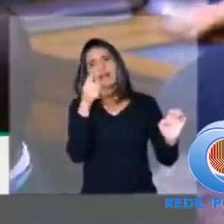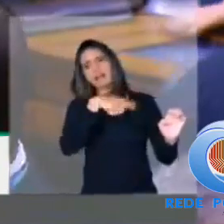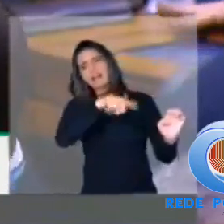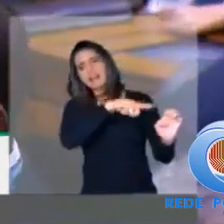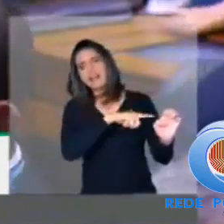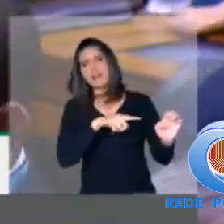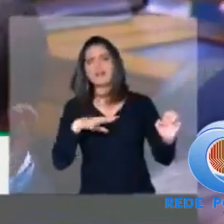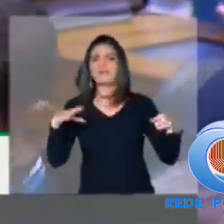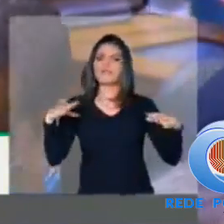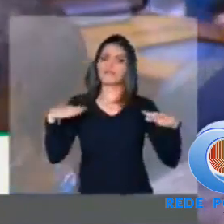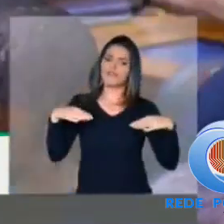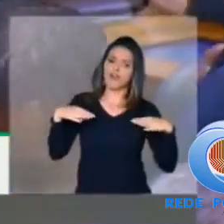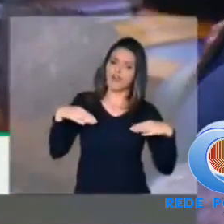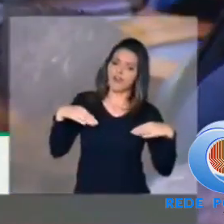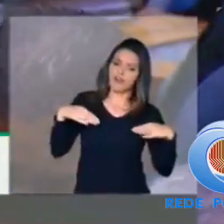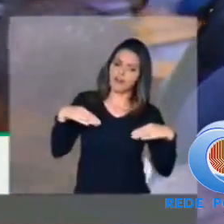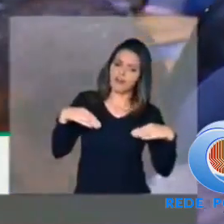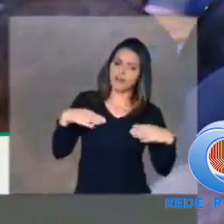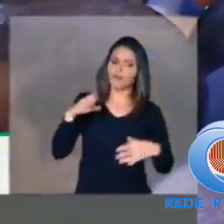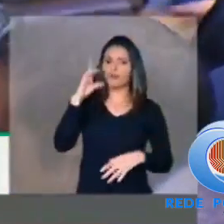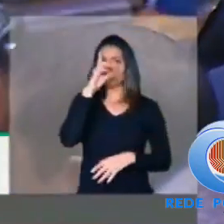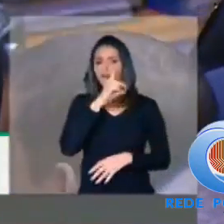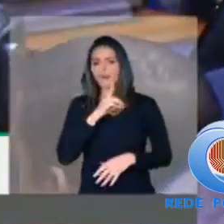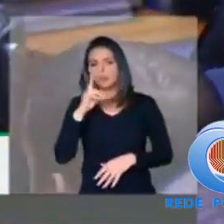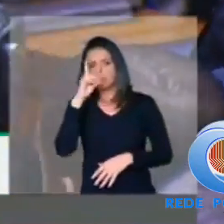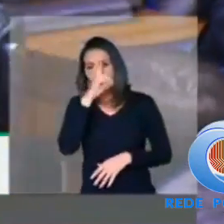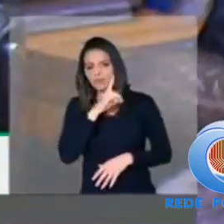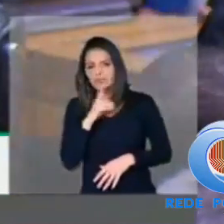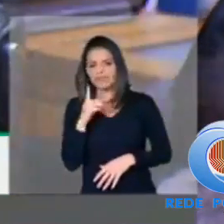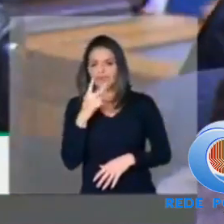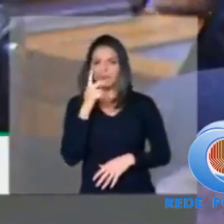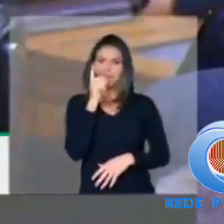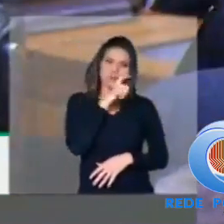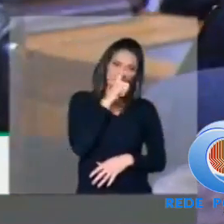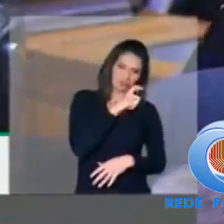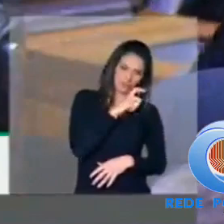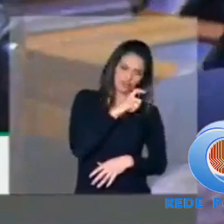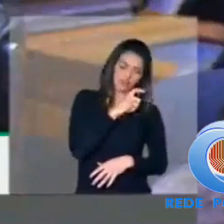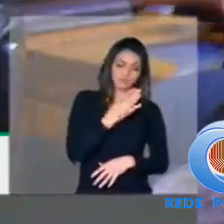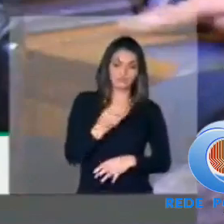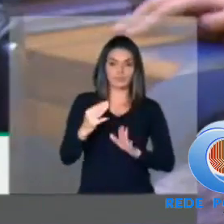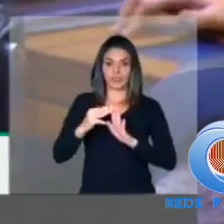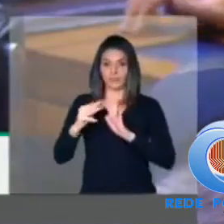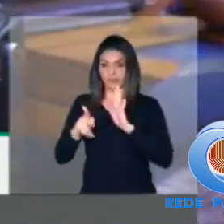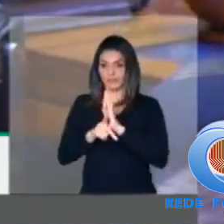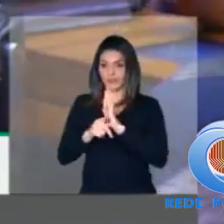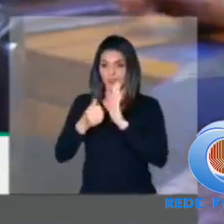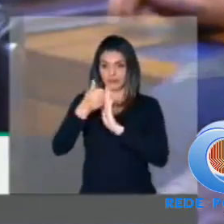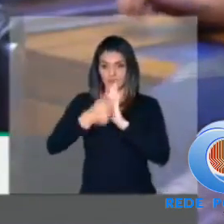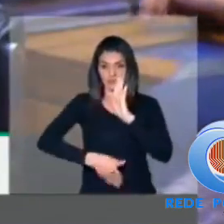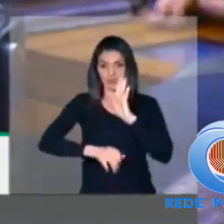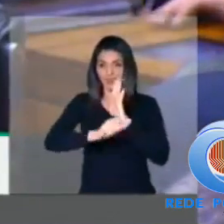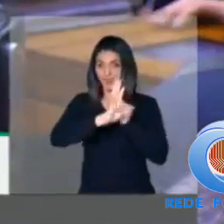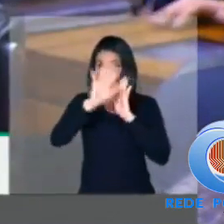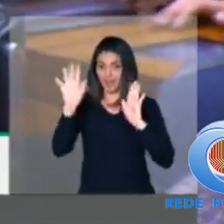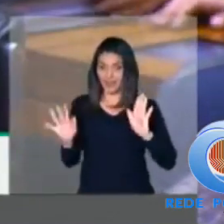as folgas aos domingos é pegadinha. A MP, ela é clara,